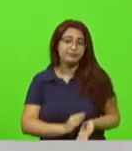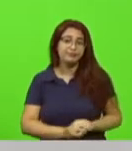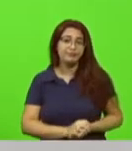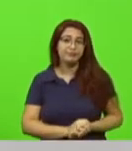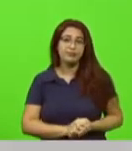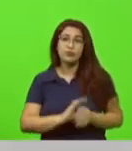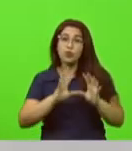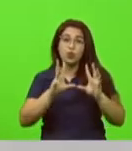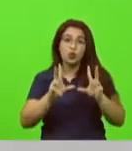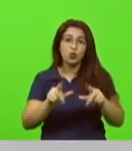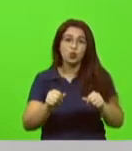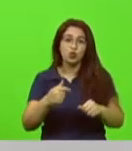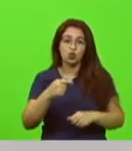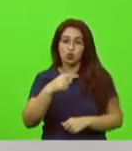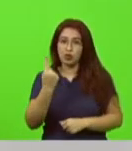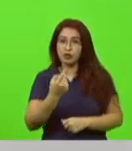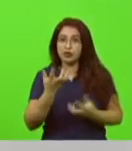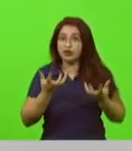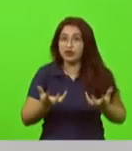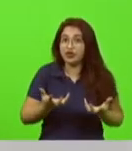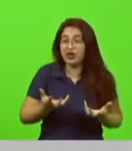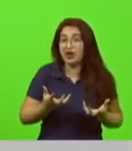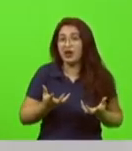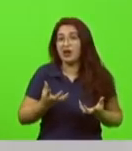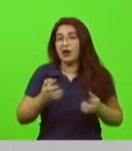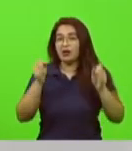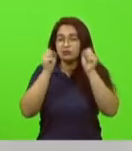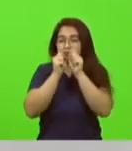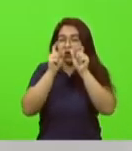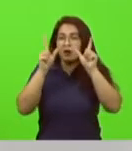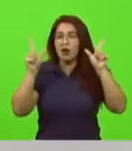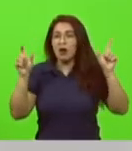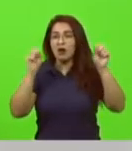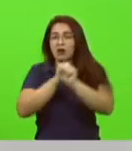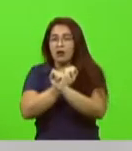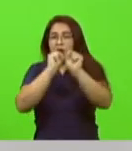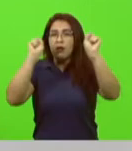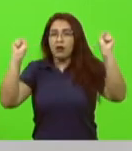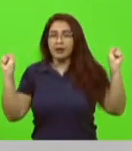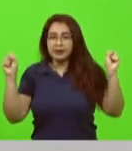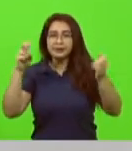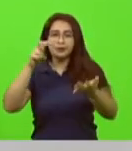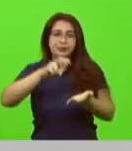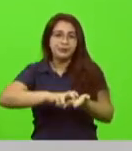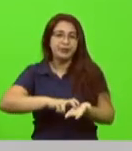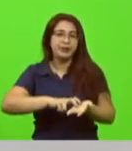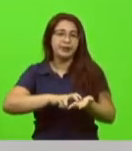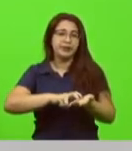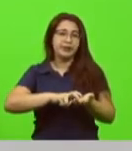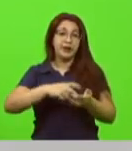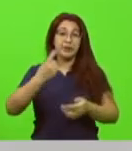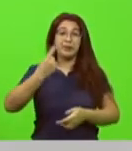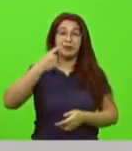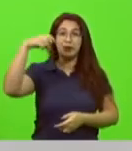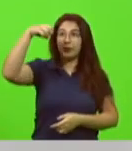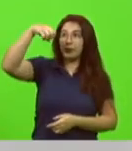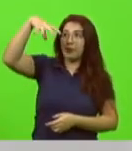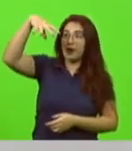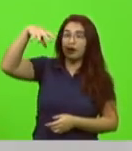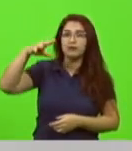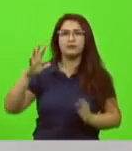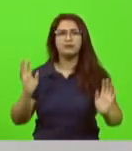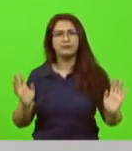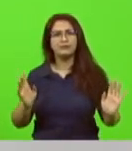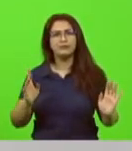nós fizemos no nosso dia a dia, quando nós acordamos de manhã, a primeira atitude que a gente tem de acender a lâmpada,